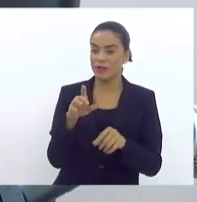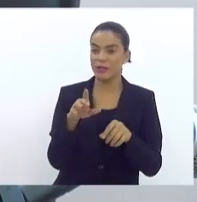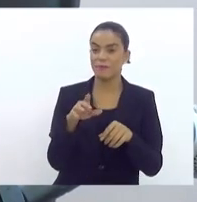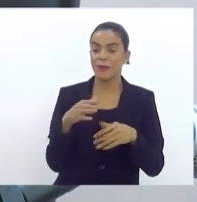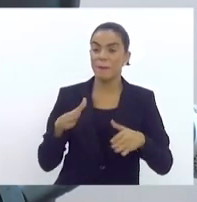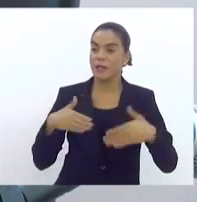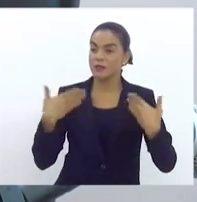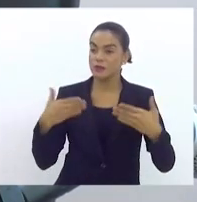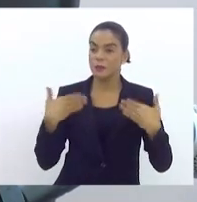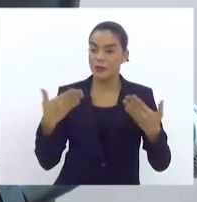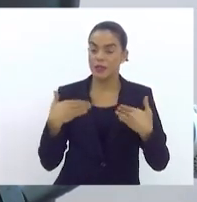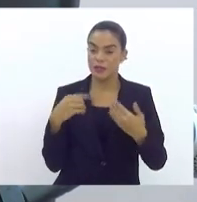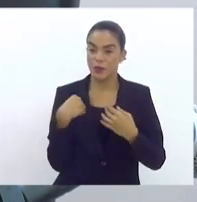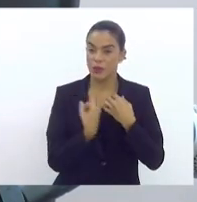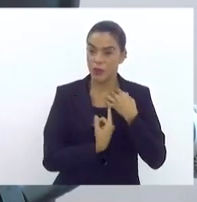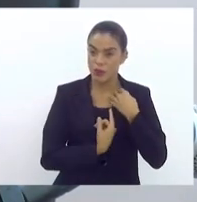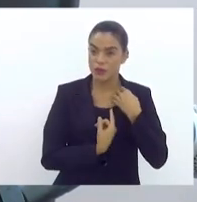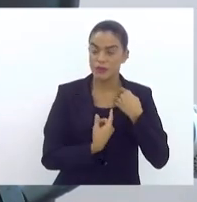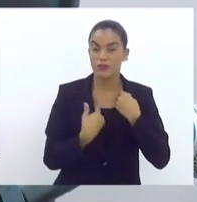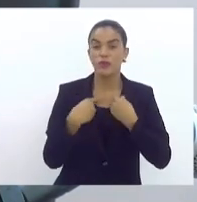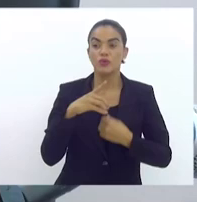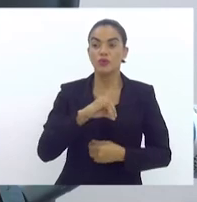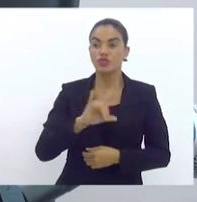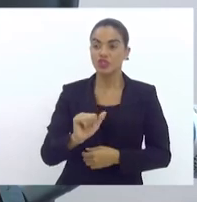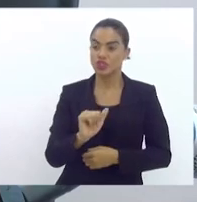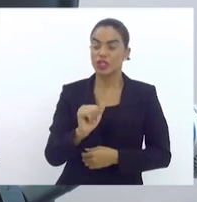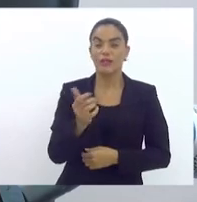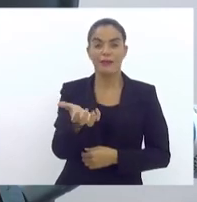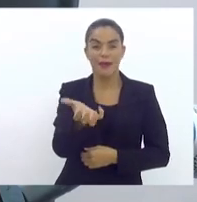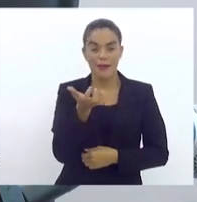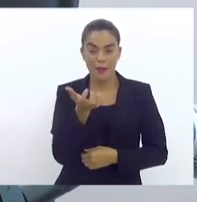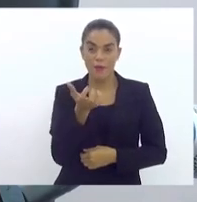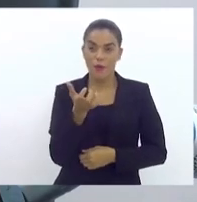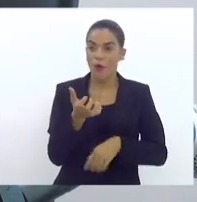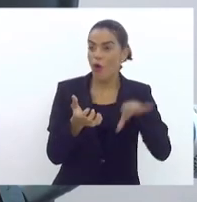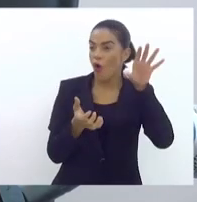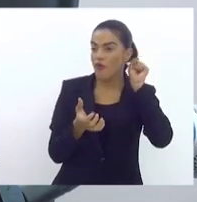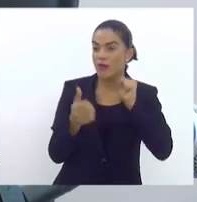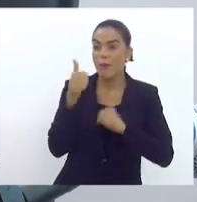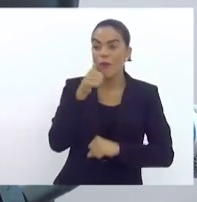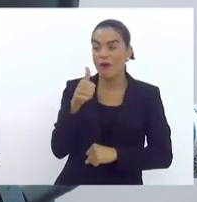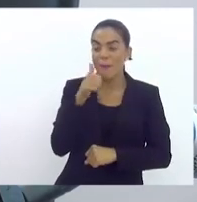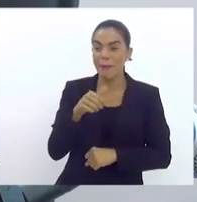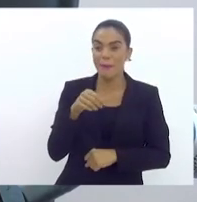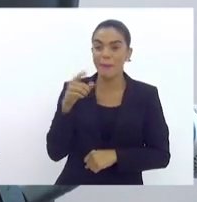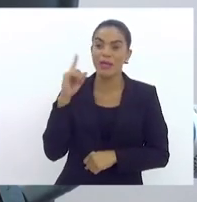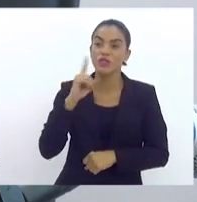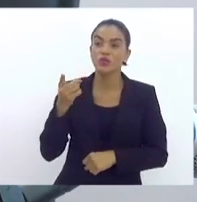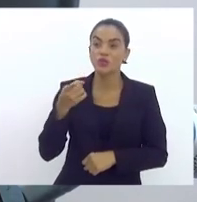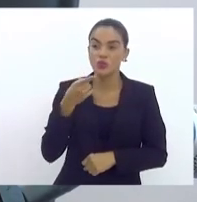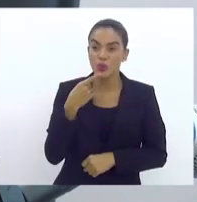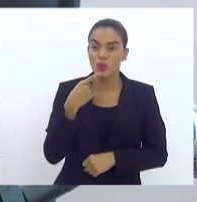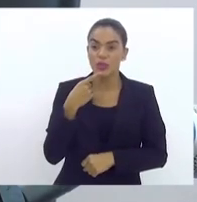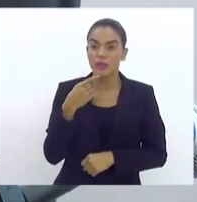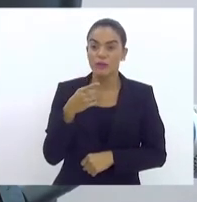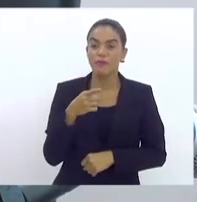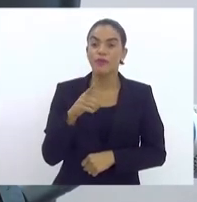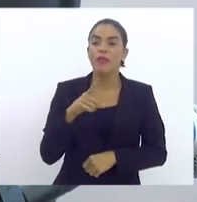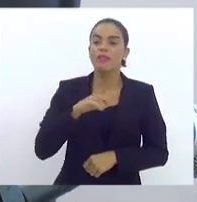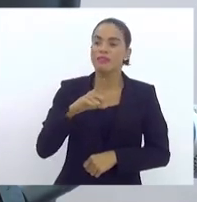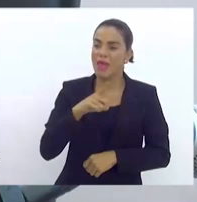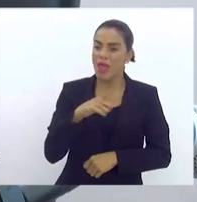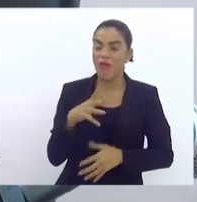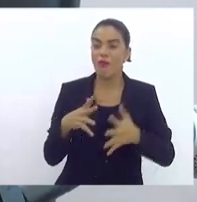Nossa no dia que nós queríamos ouvir duas mulheres surdas né é houve